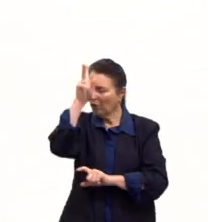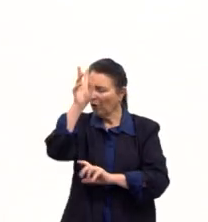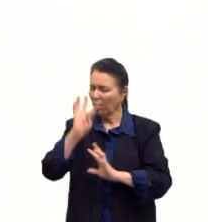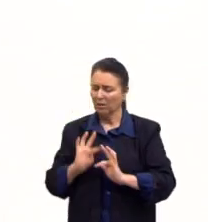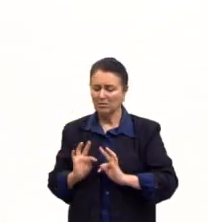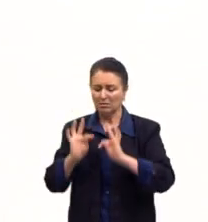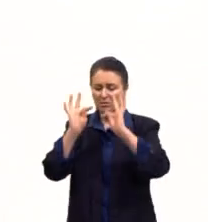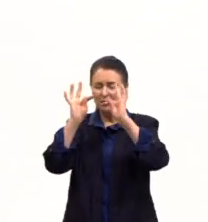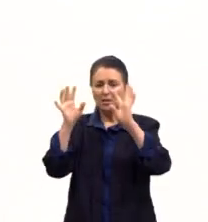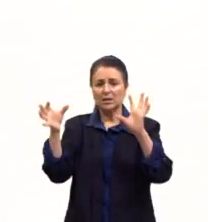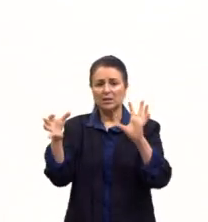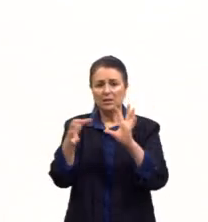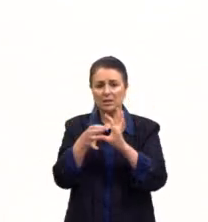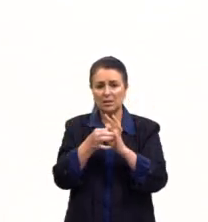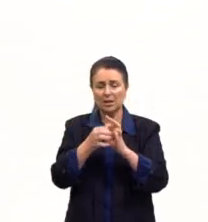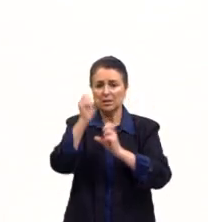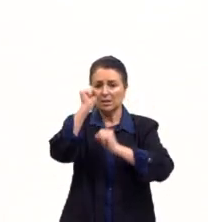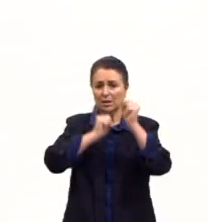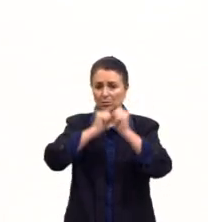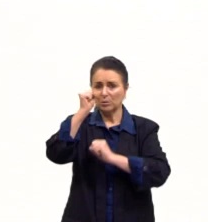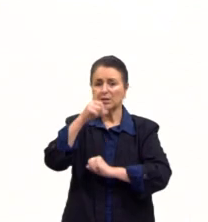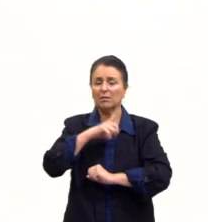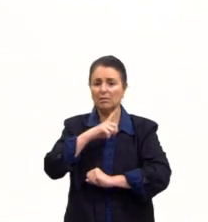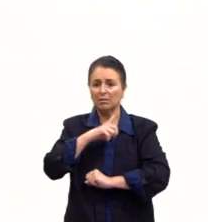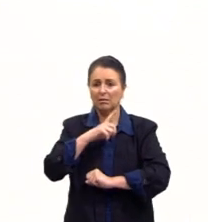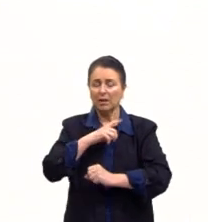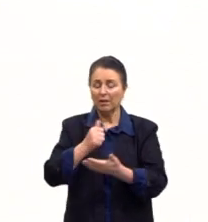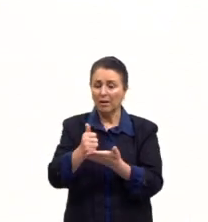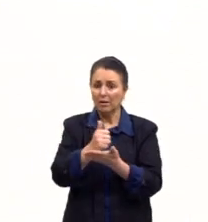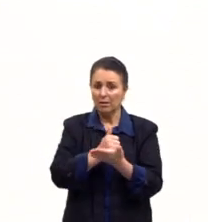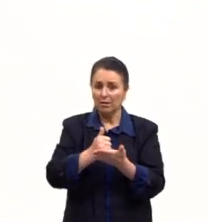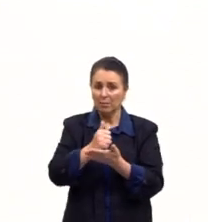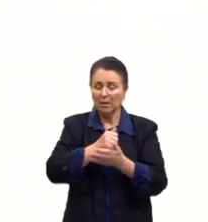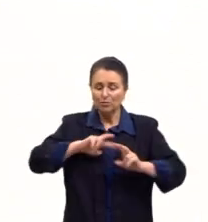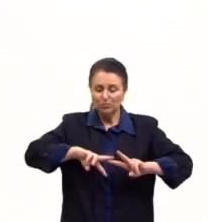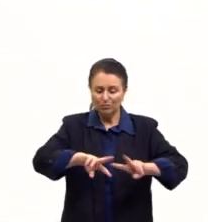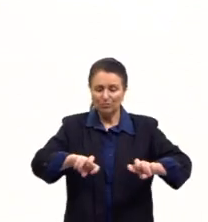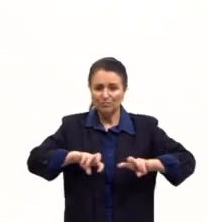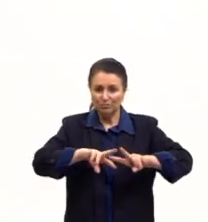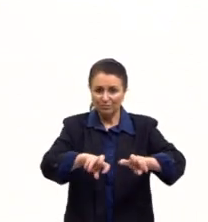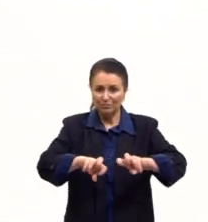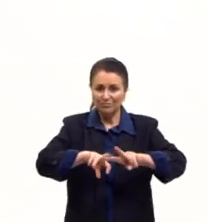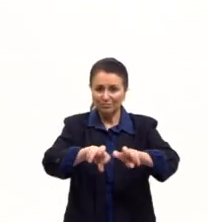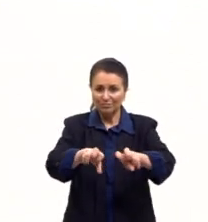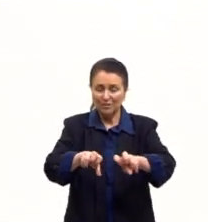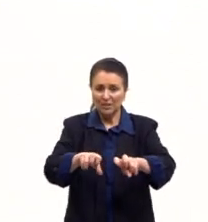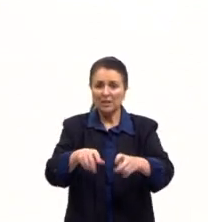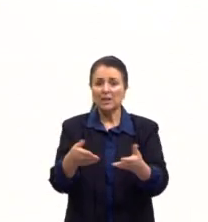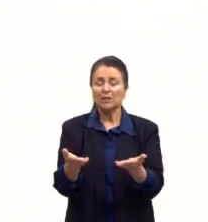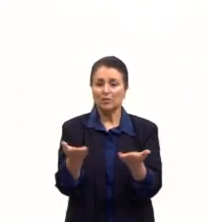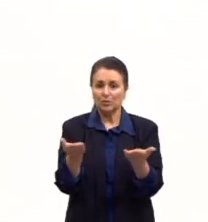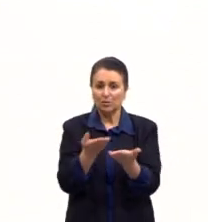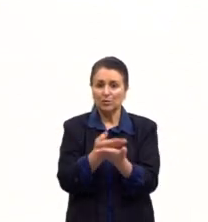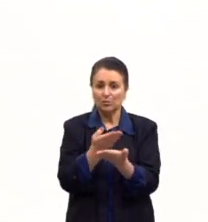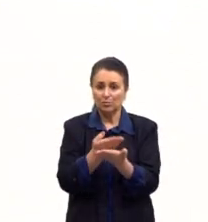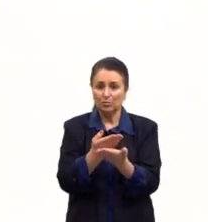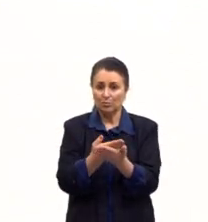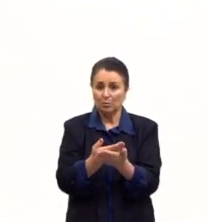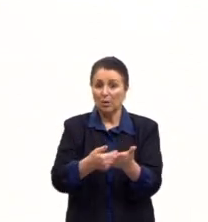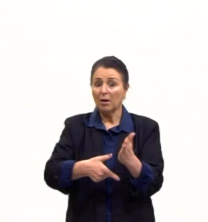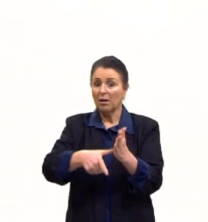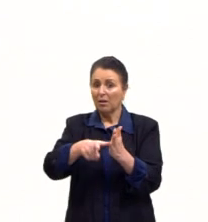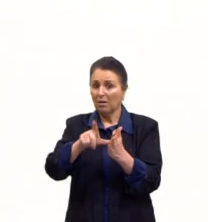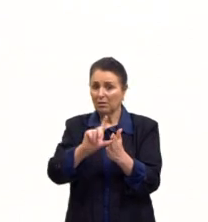Muito ligado à indústria que nós temos essa indústria de base extrativistas né como nós vimos nas reservas